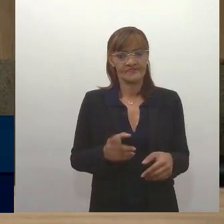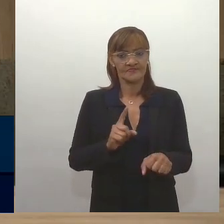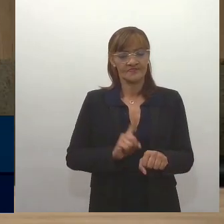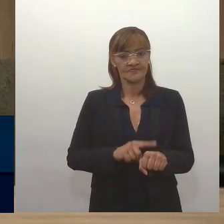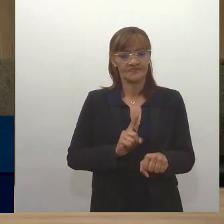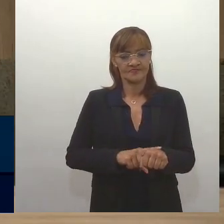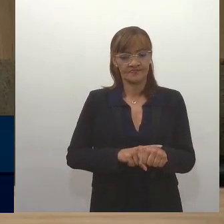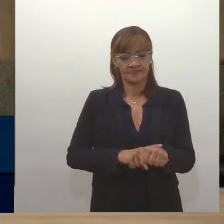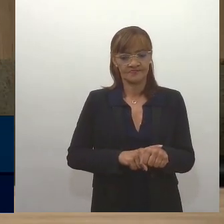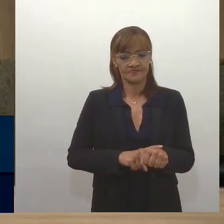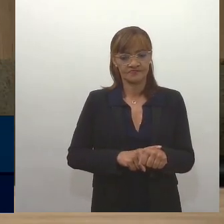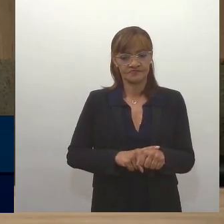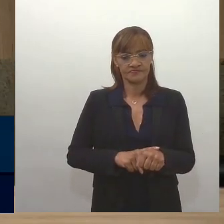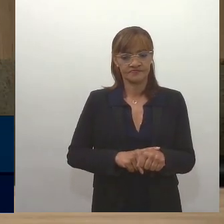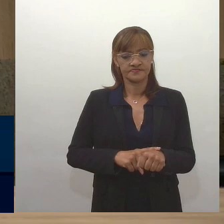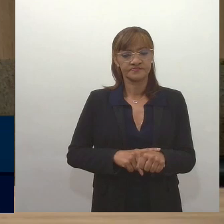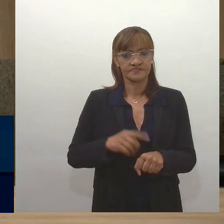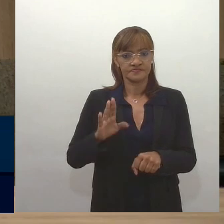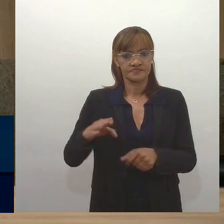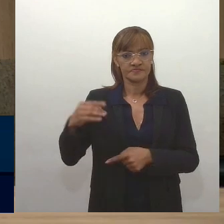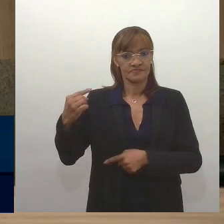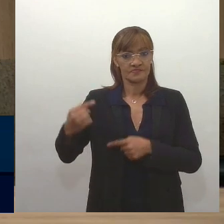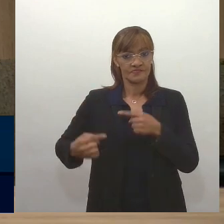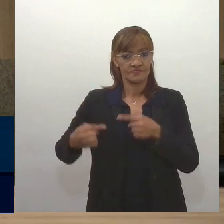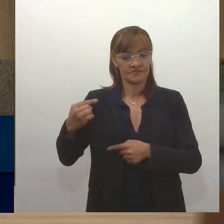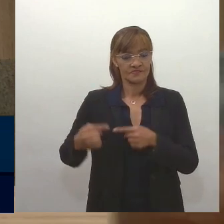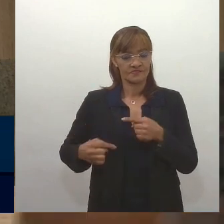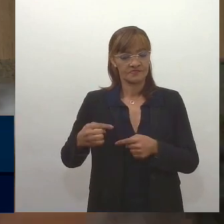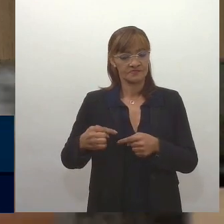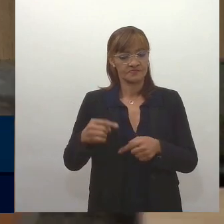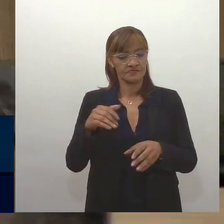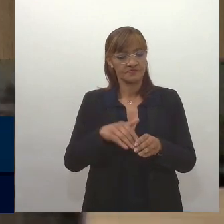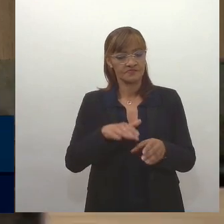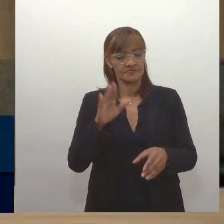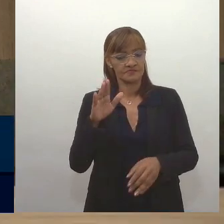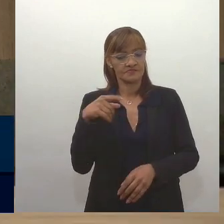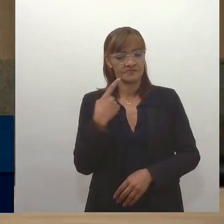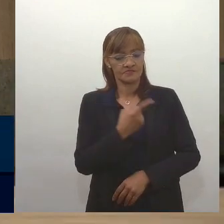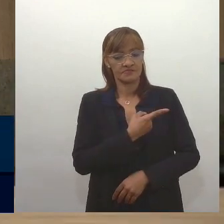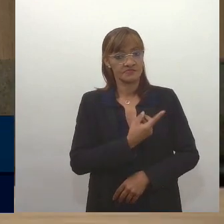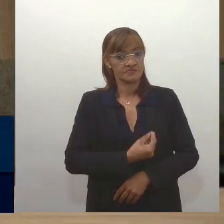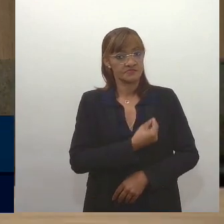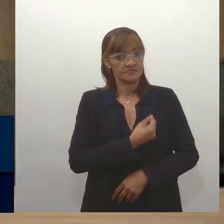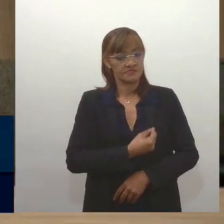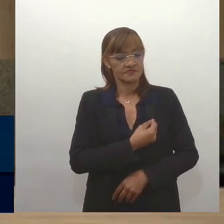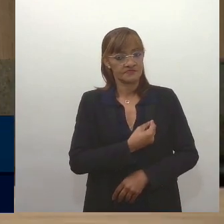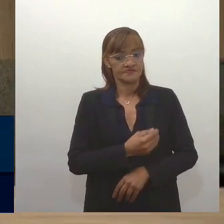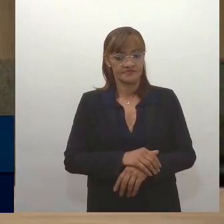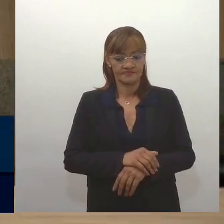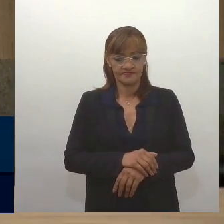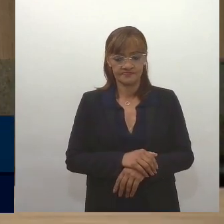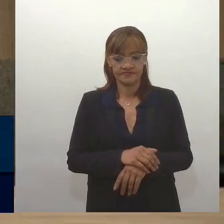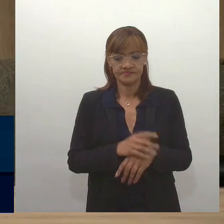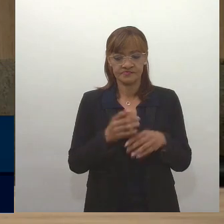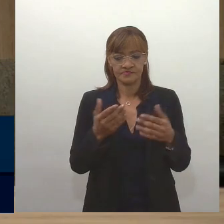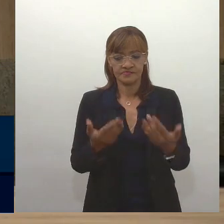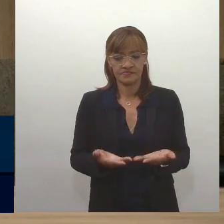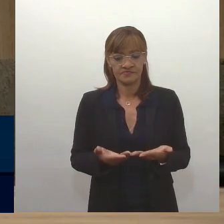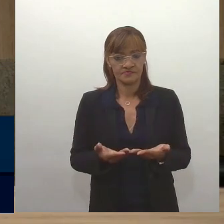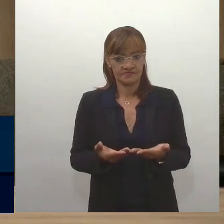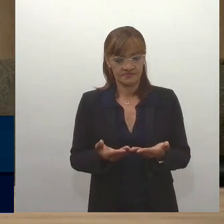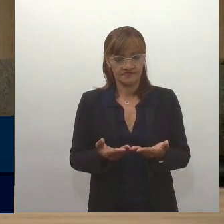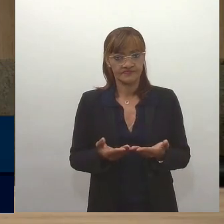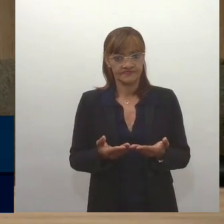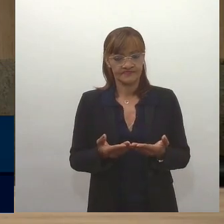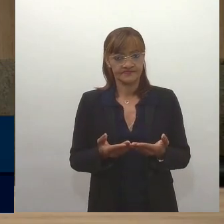né esse momento eleitoral o qual nós estamos passando então a violência política de qualquer tipo ela não